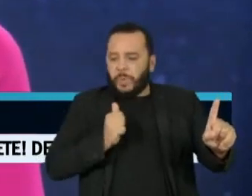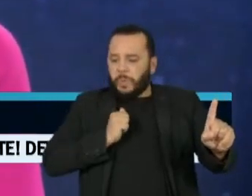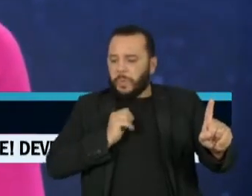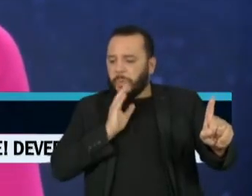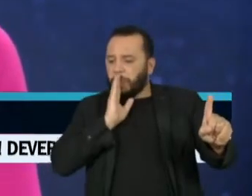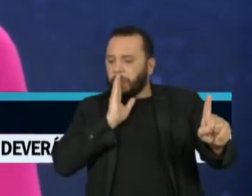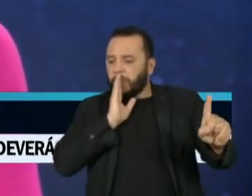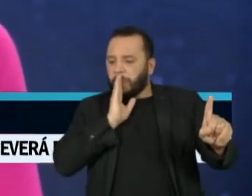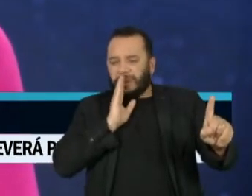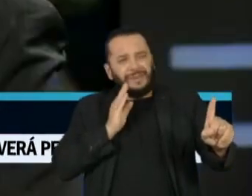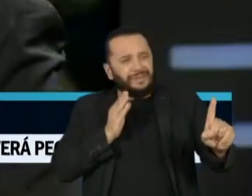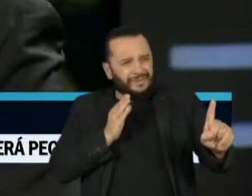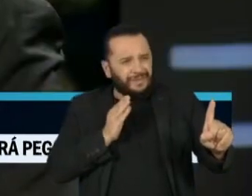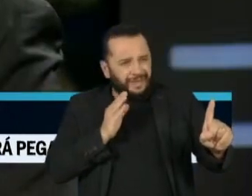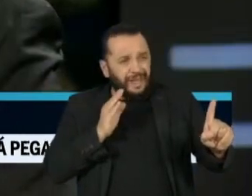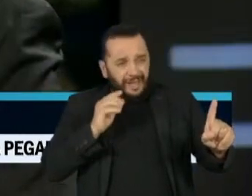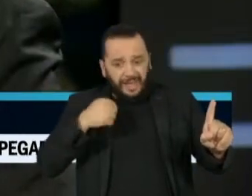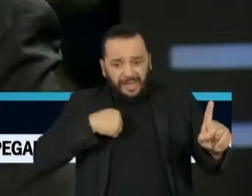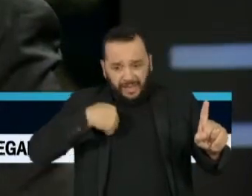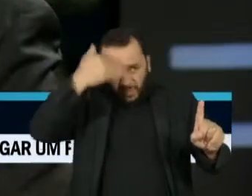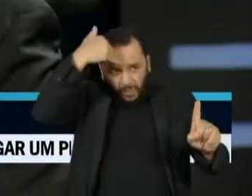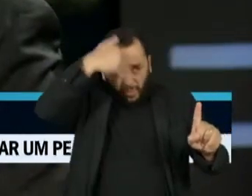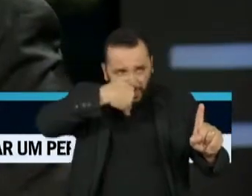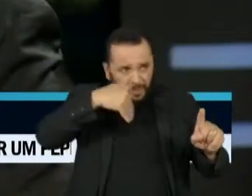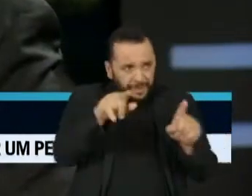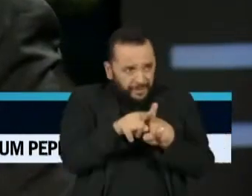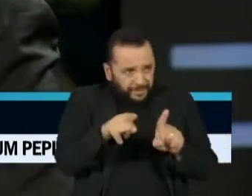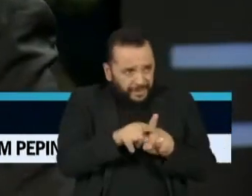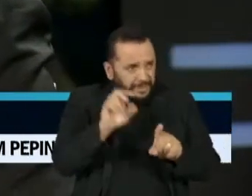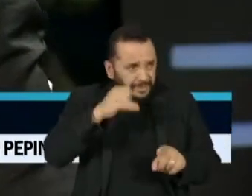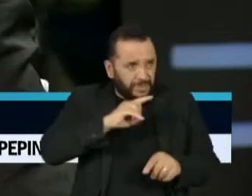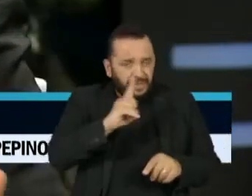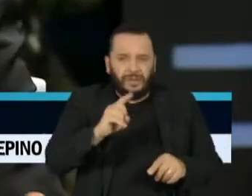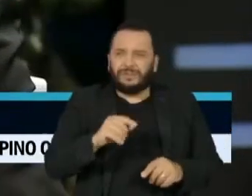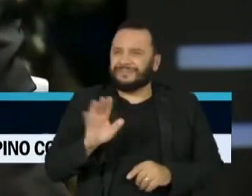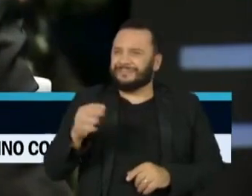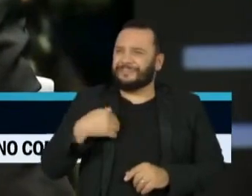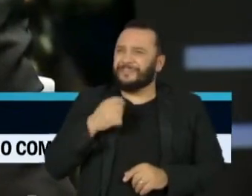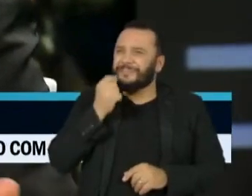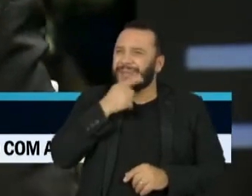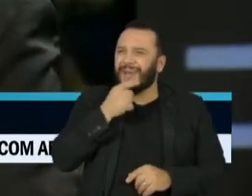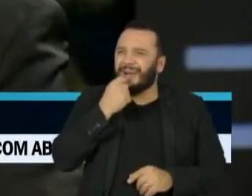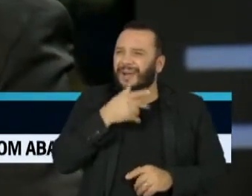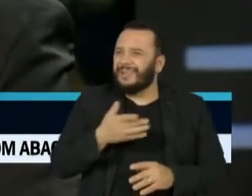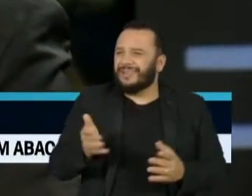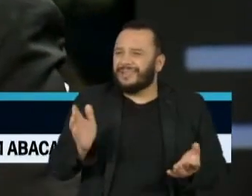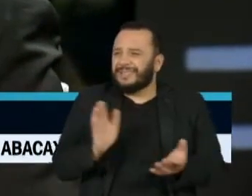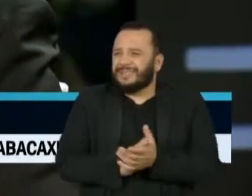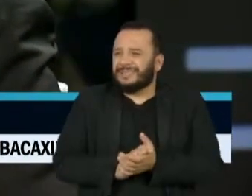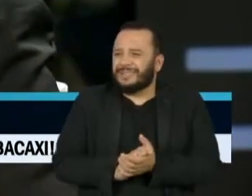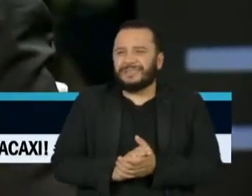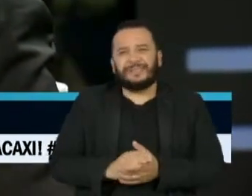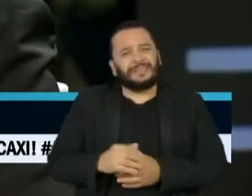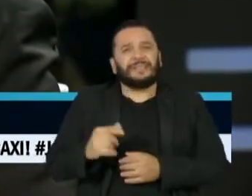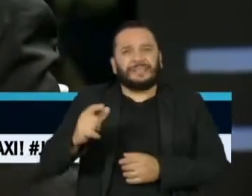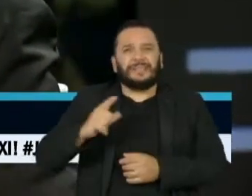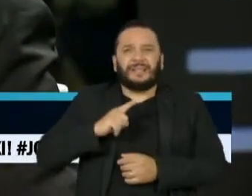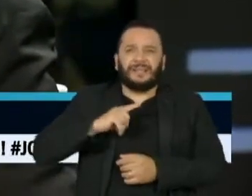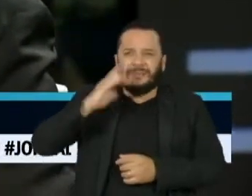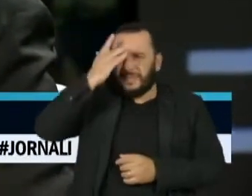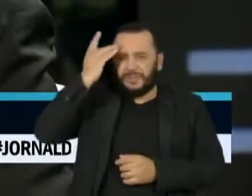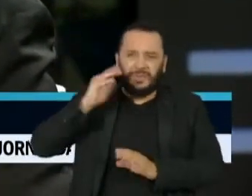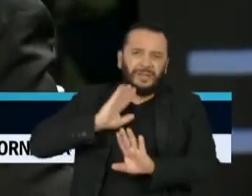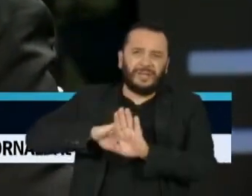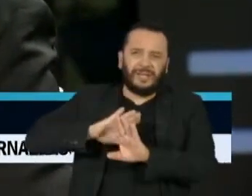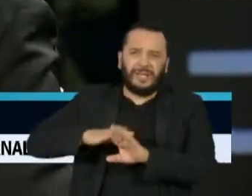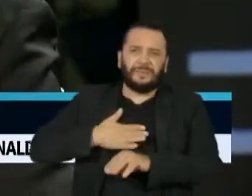por racismo ou não? É, essa questão das piadas, que de piada não tem nada, né? Uhum. É, de índole racista, né? De